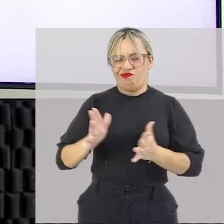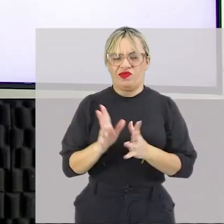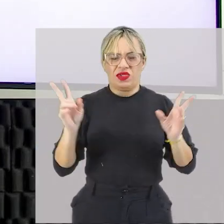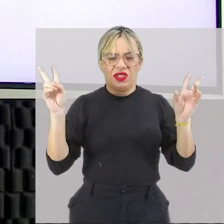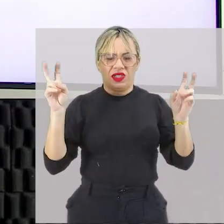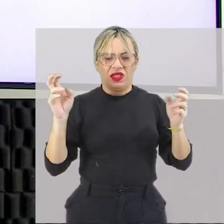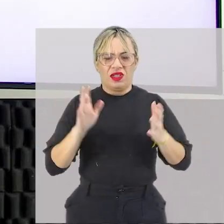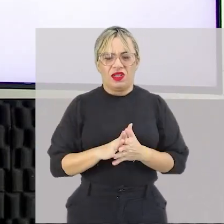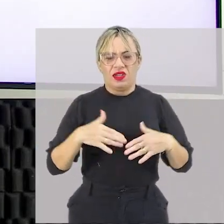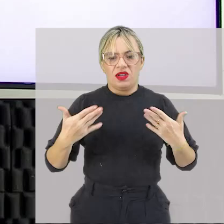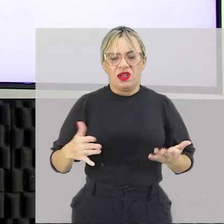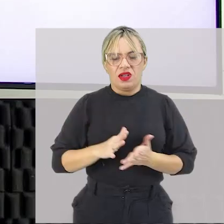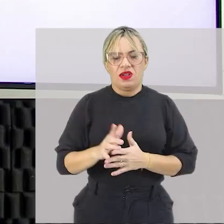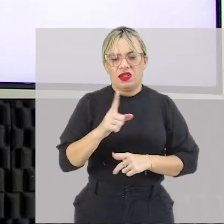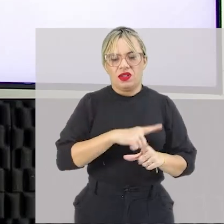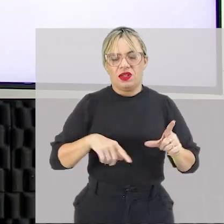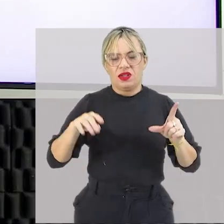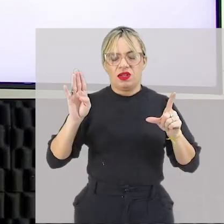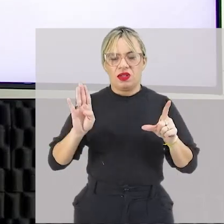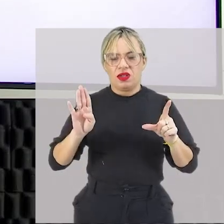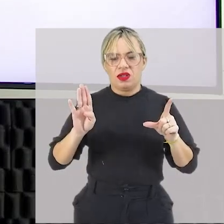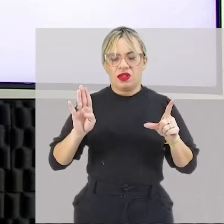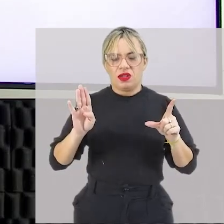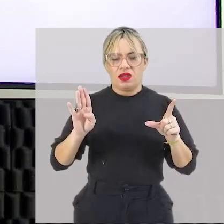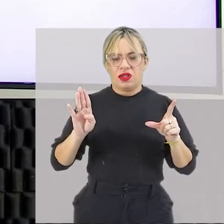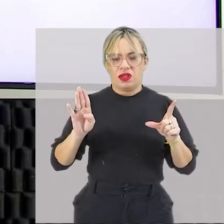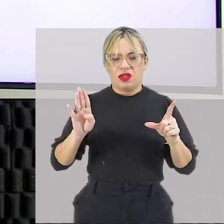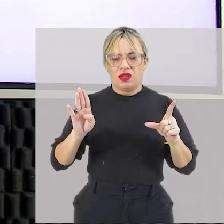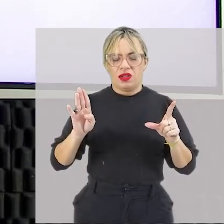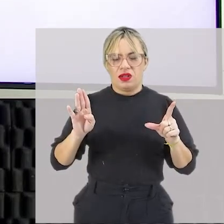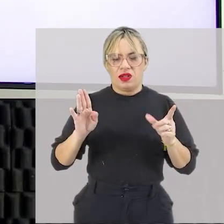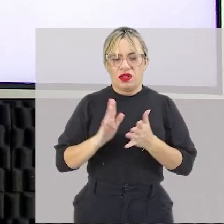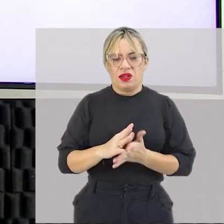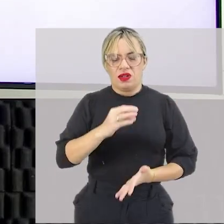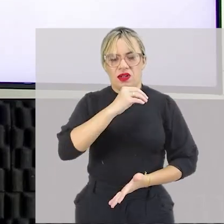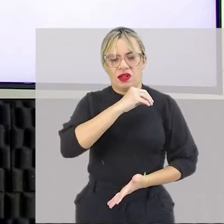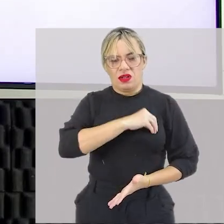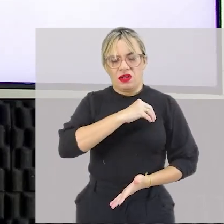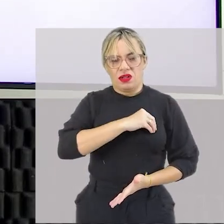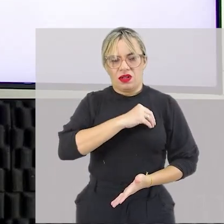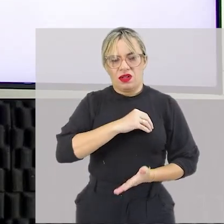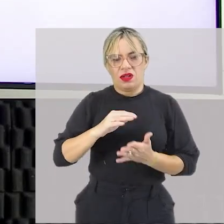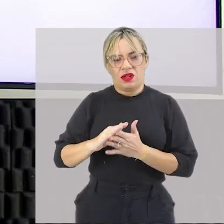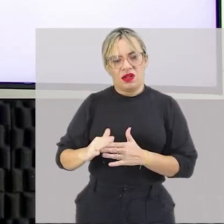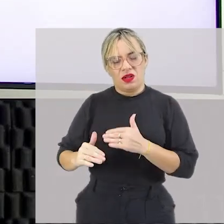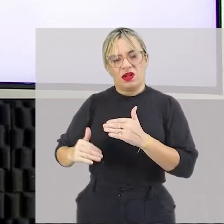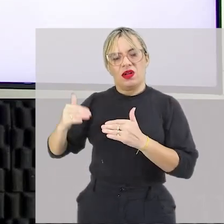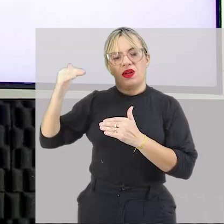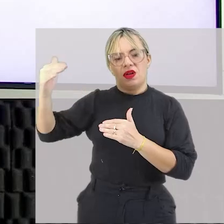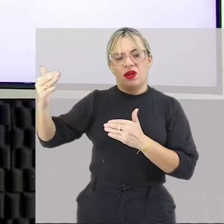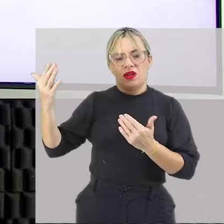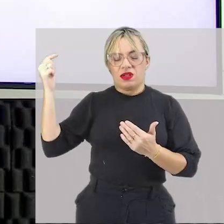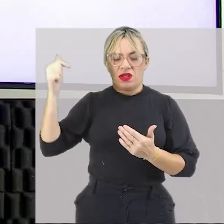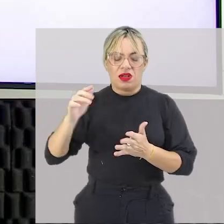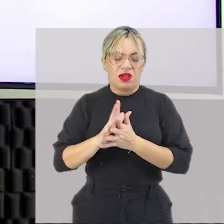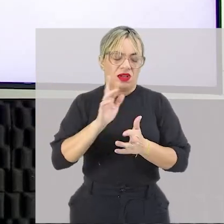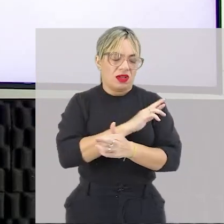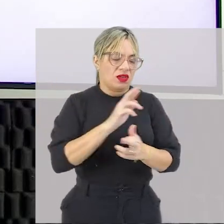tema, tá? Elevação da renda mínima. Renda mínima tem mais a ver com as pessoas que são